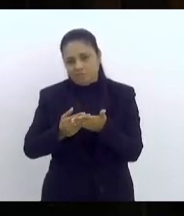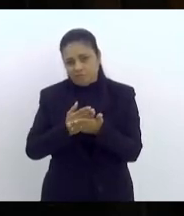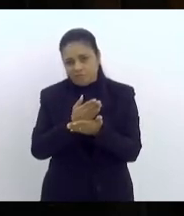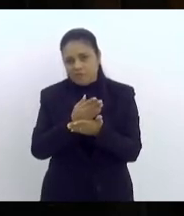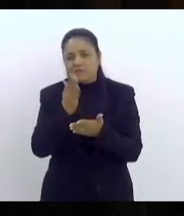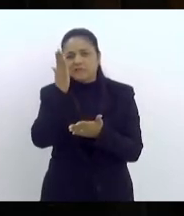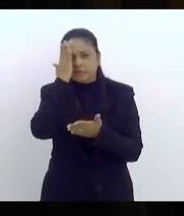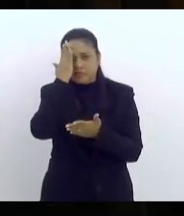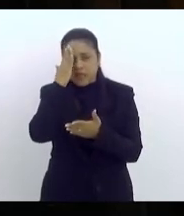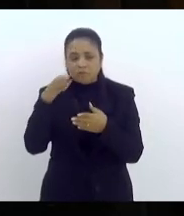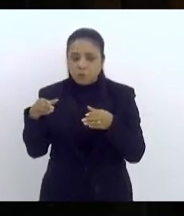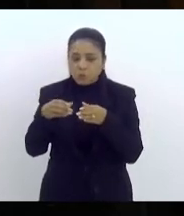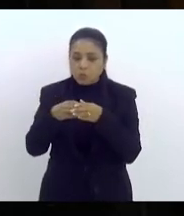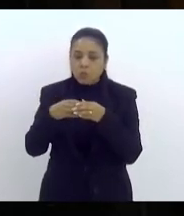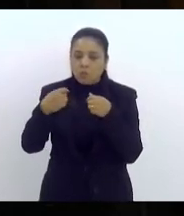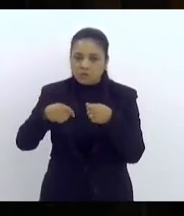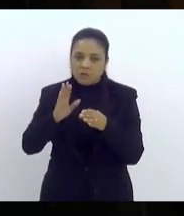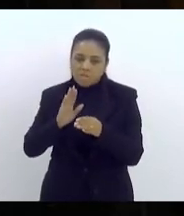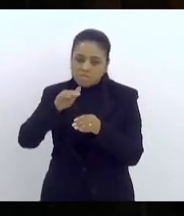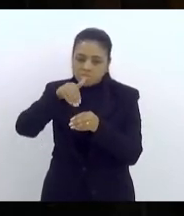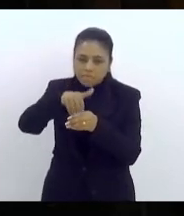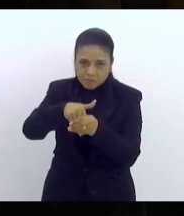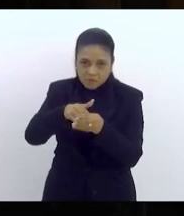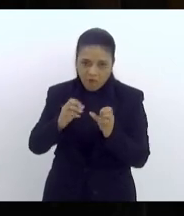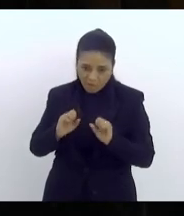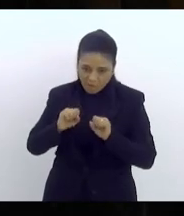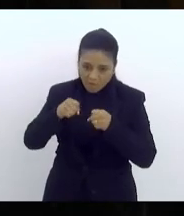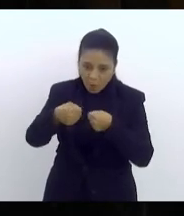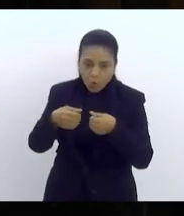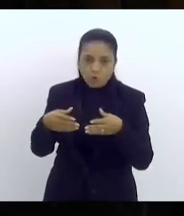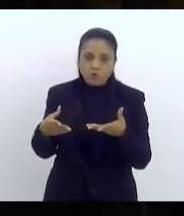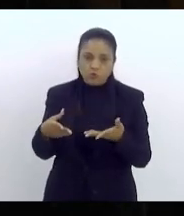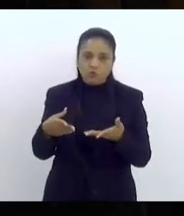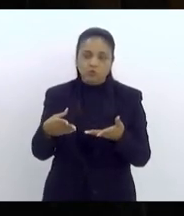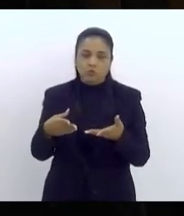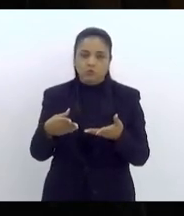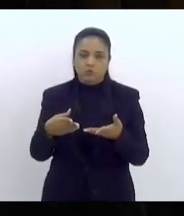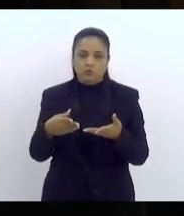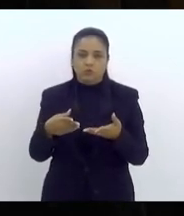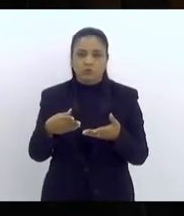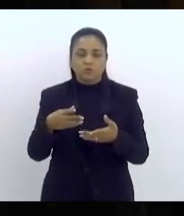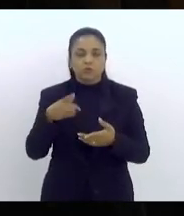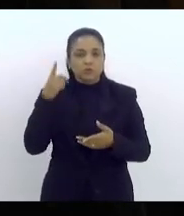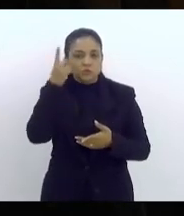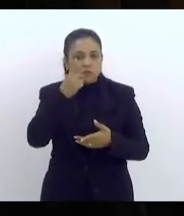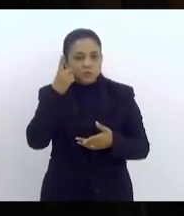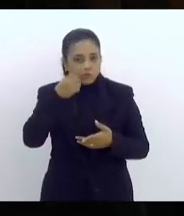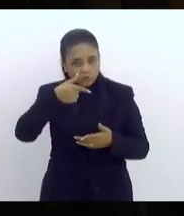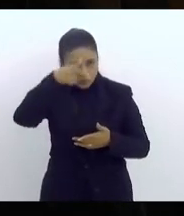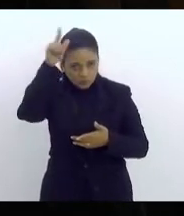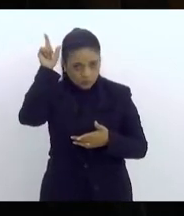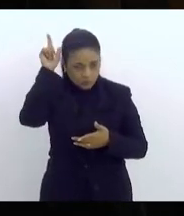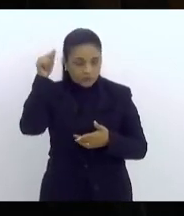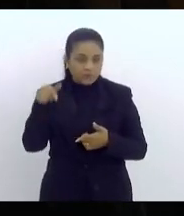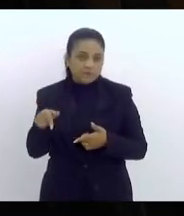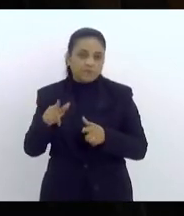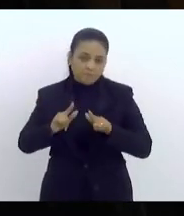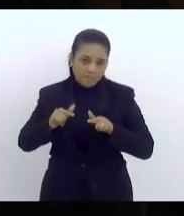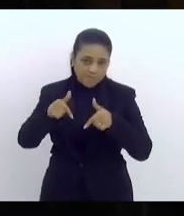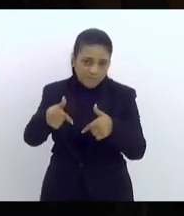do coro qualificado para a emenda então do esforço de todo o parlamento numa iniciativa do deputado Luiz Paulo de se